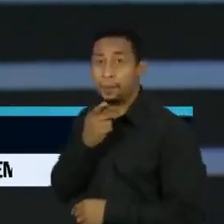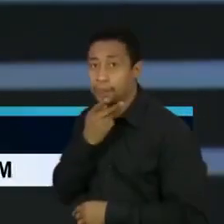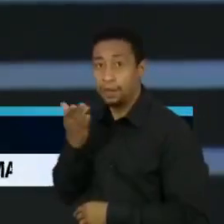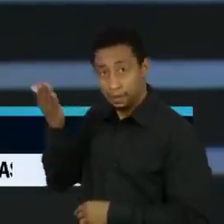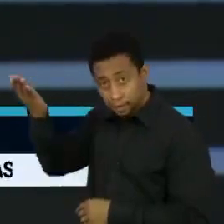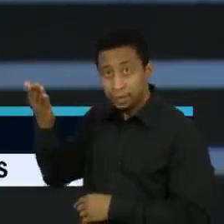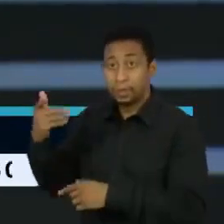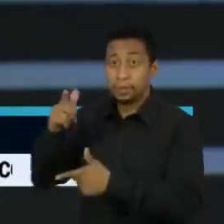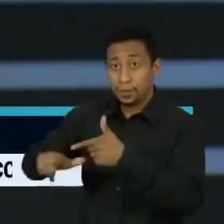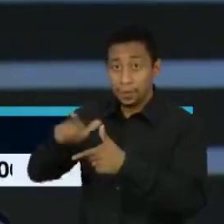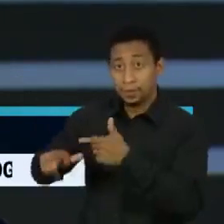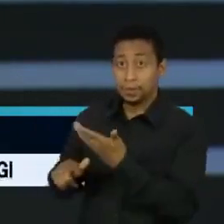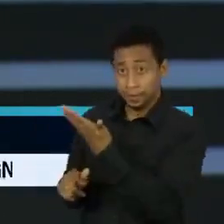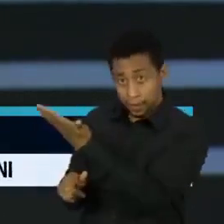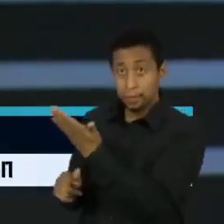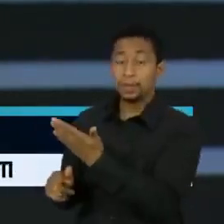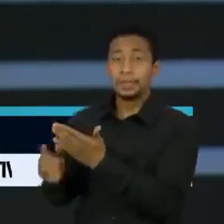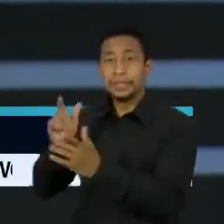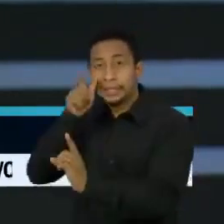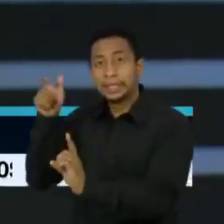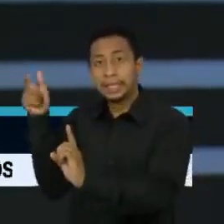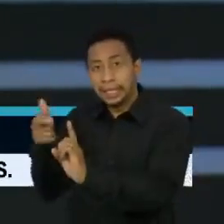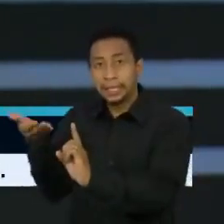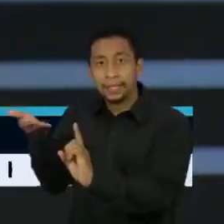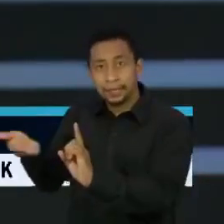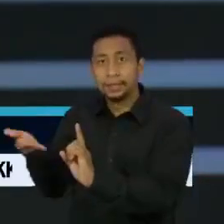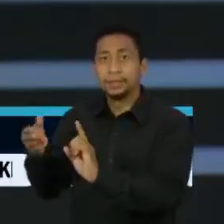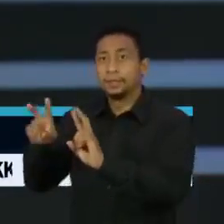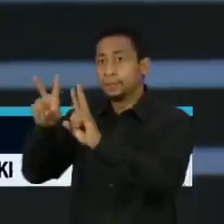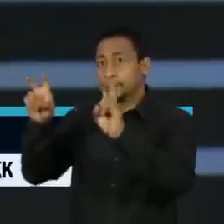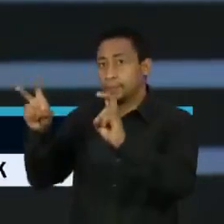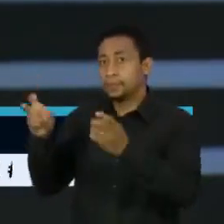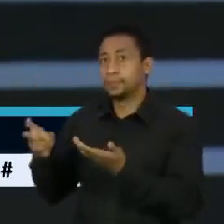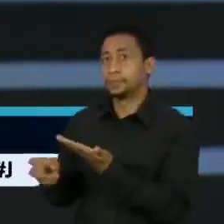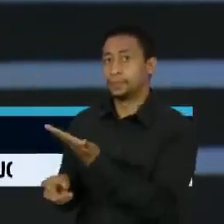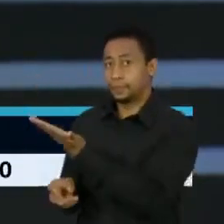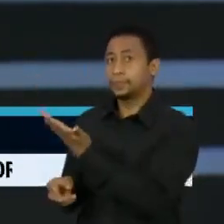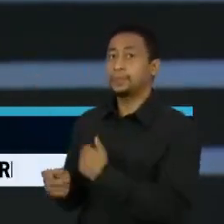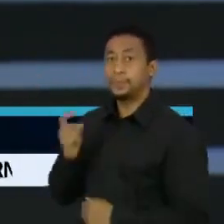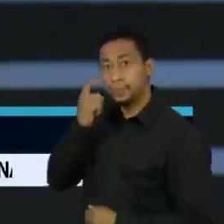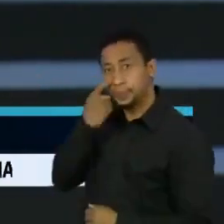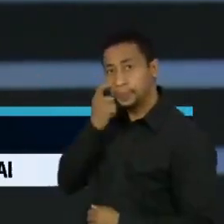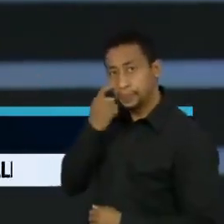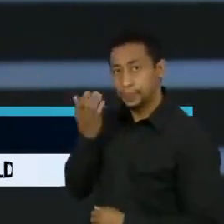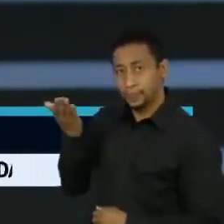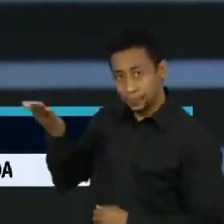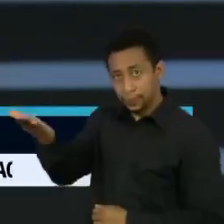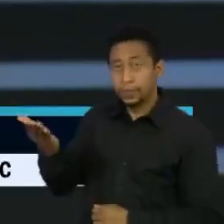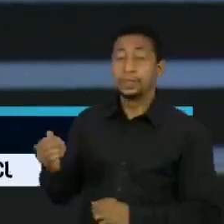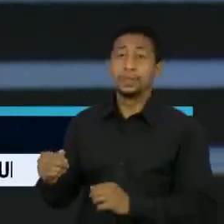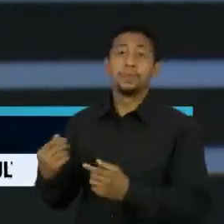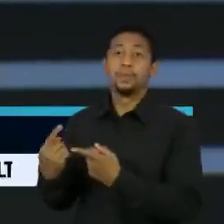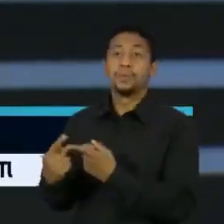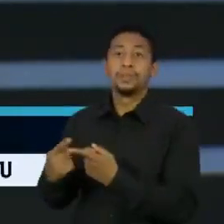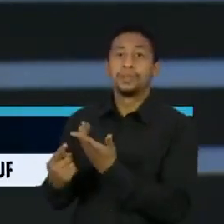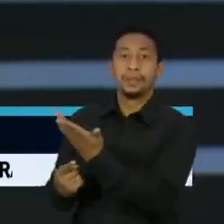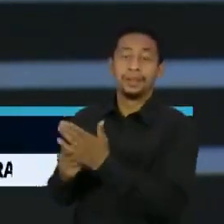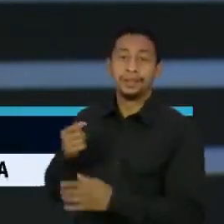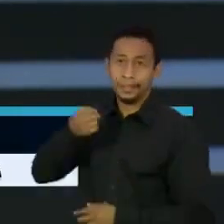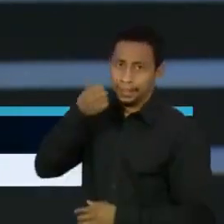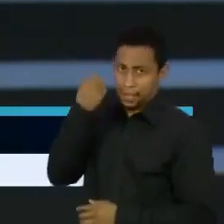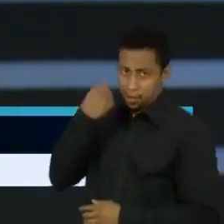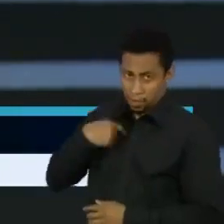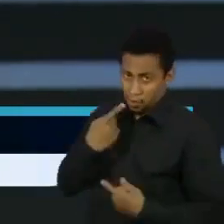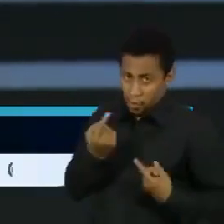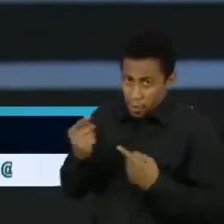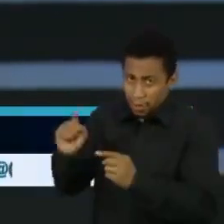alcolumbre é do Amapá e interesses assim é provinciais aí para o que a isso é bom lembrar por fim que o senador não tenho